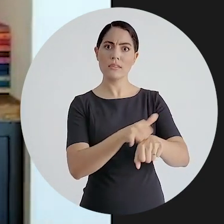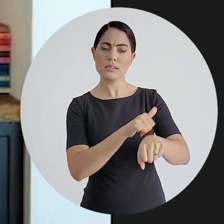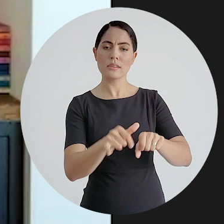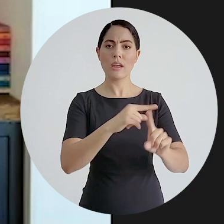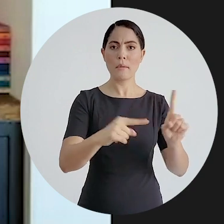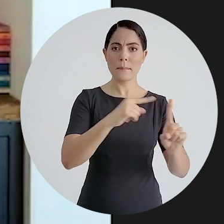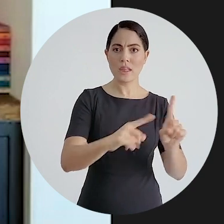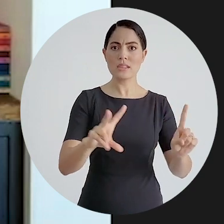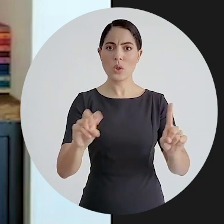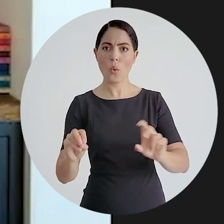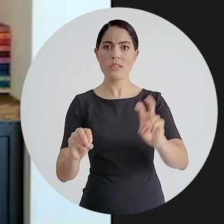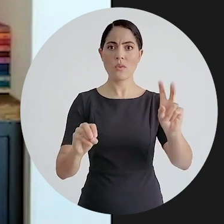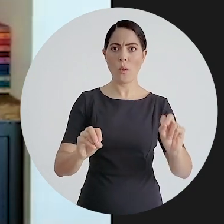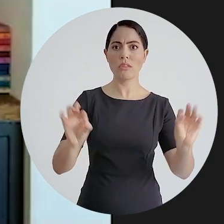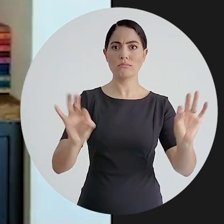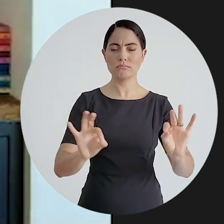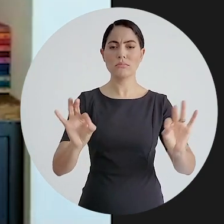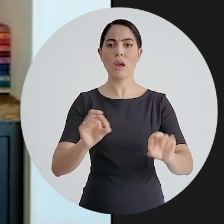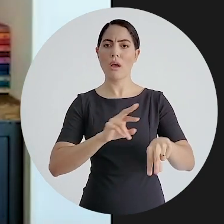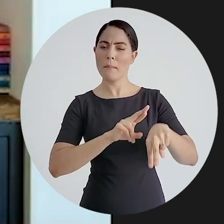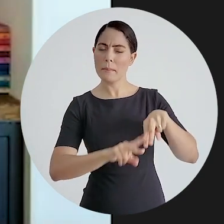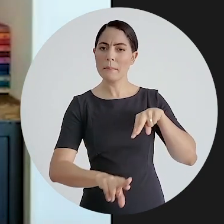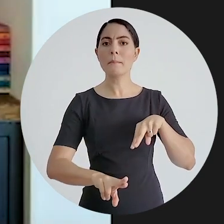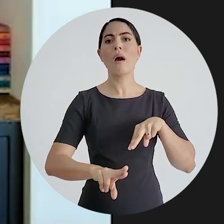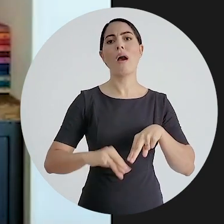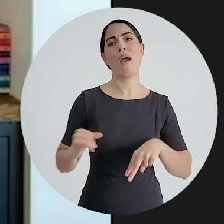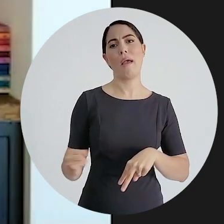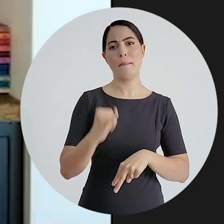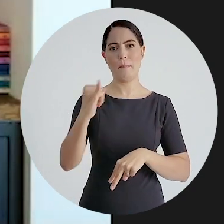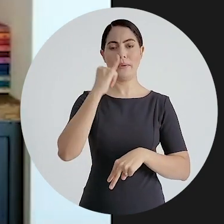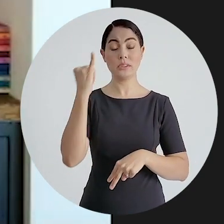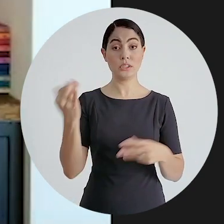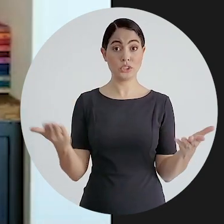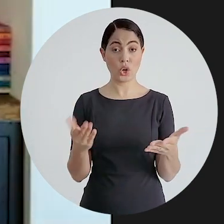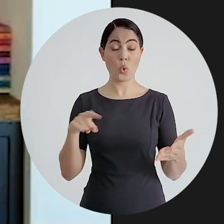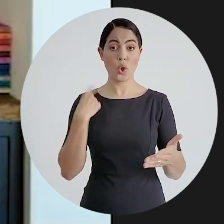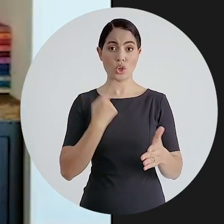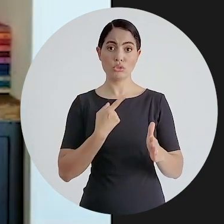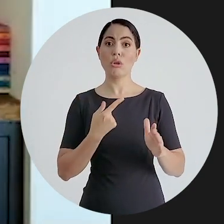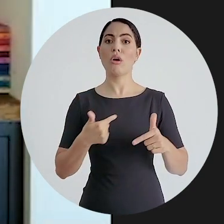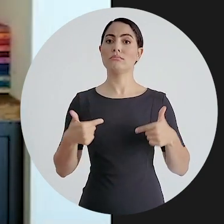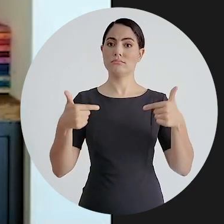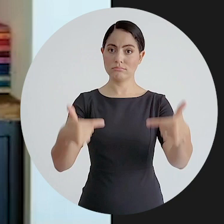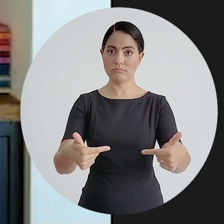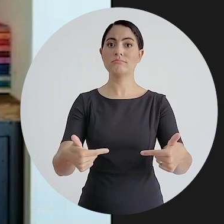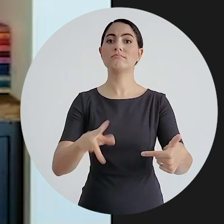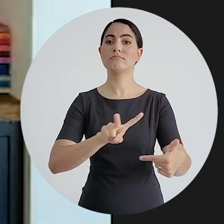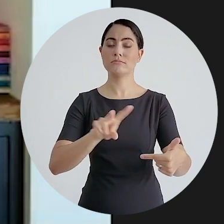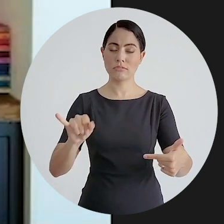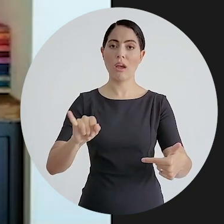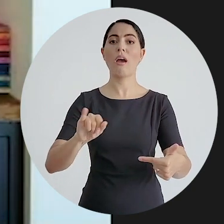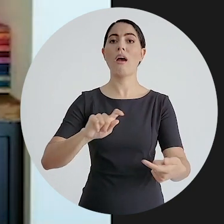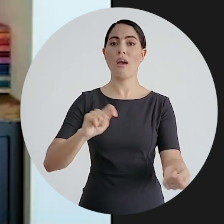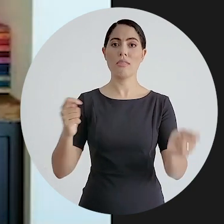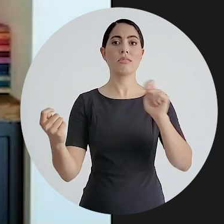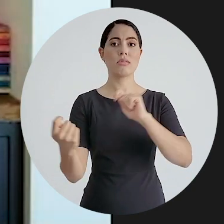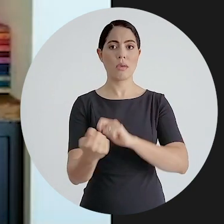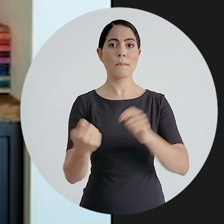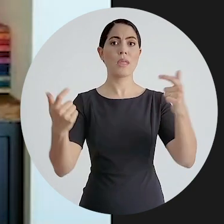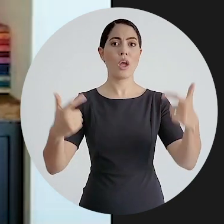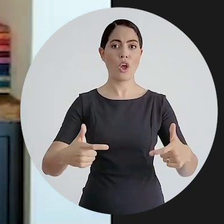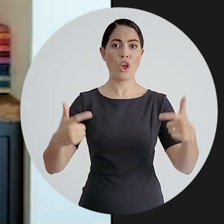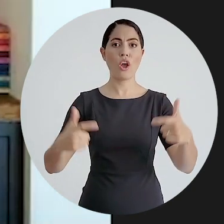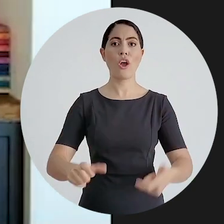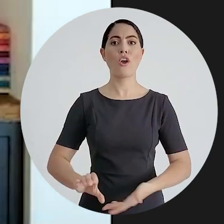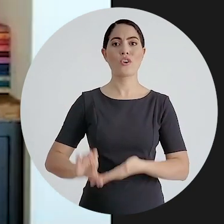agora nós vamos submeter a matéria ao fórum adequado, com o apoio dos presidentes, vamos submeter a